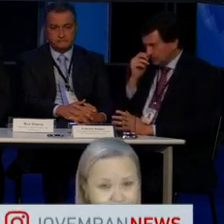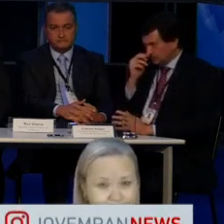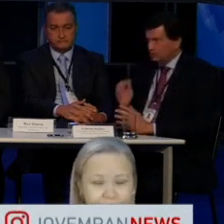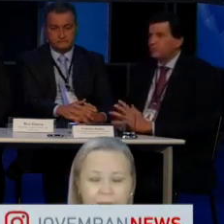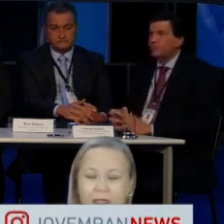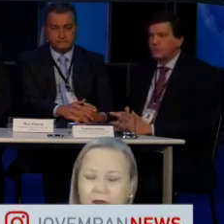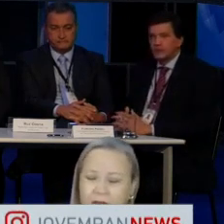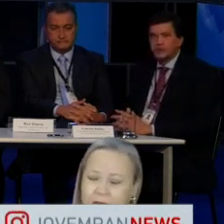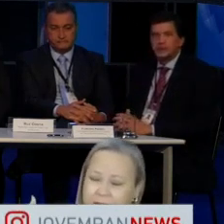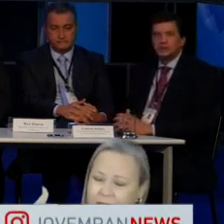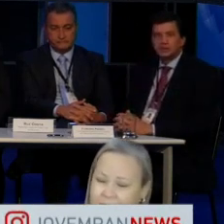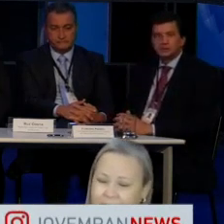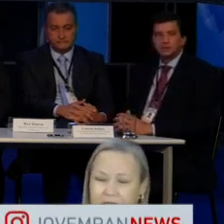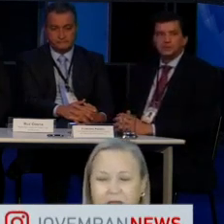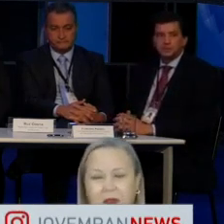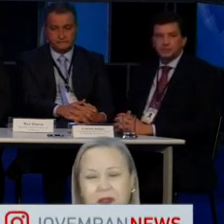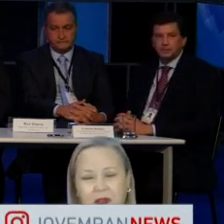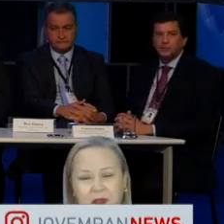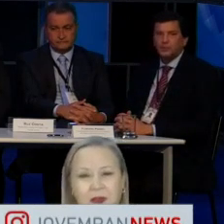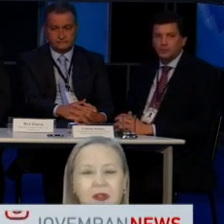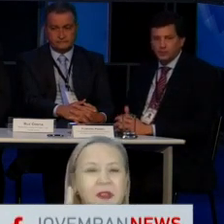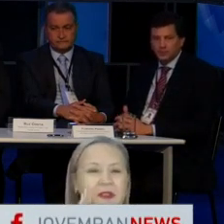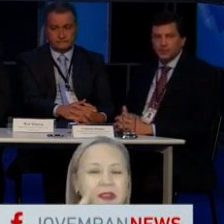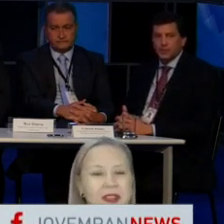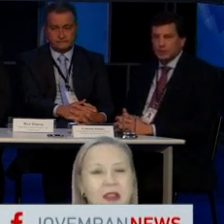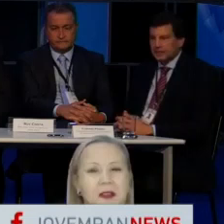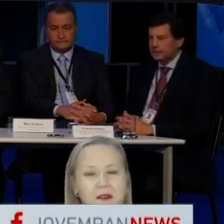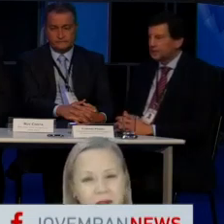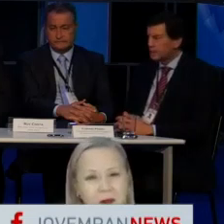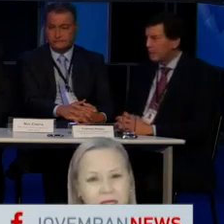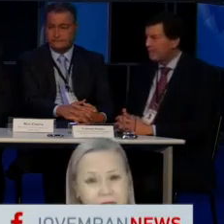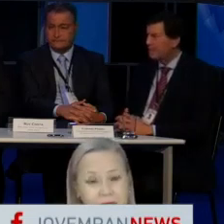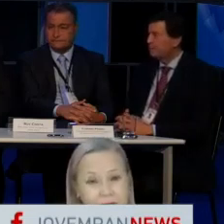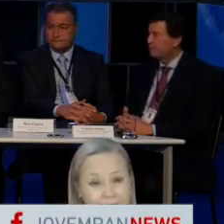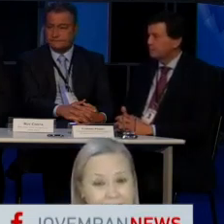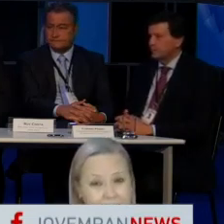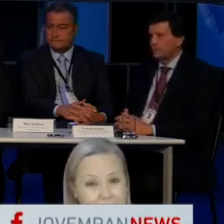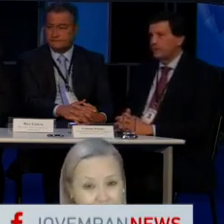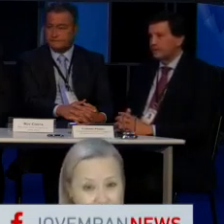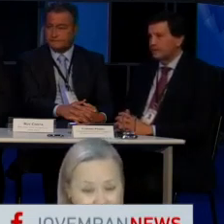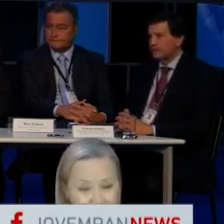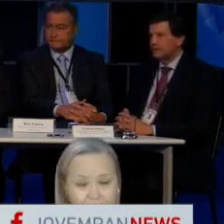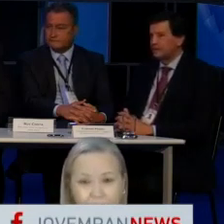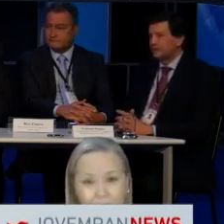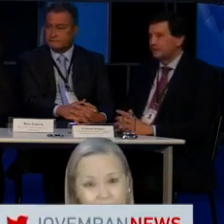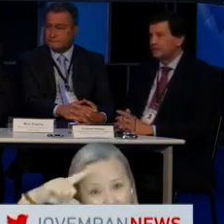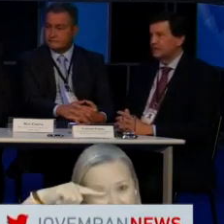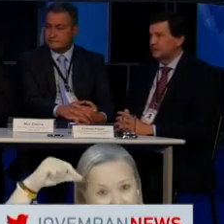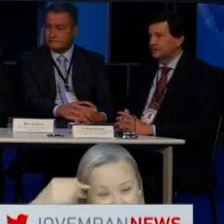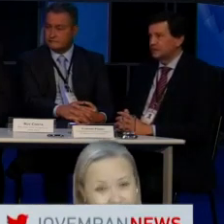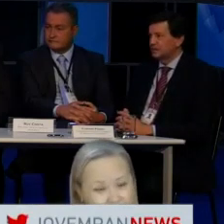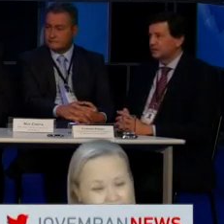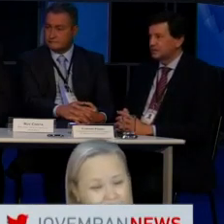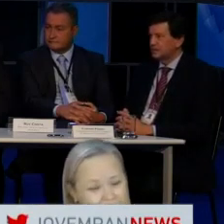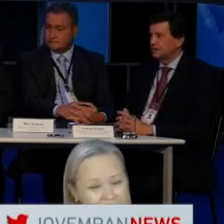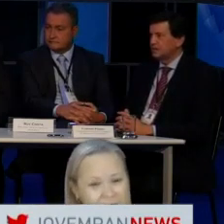legal ver o presidente Lula recebendo o diploma. Cumprimentar minha companheira Janja, que estava bem emocionada, sabe o que